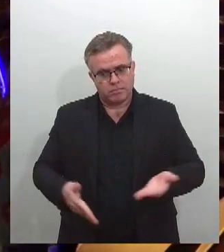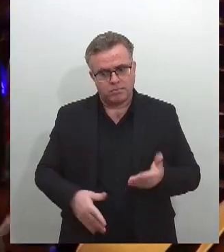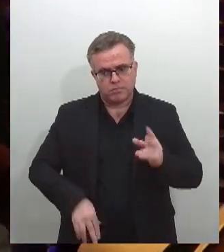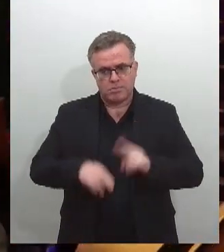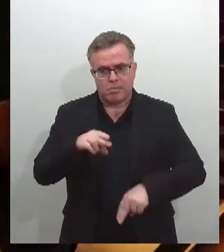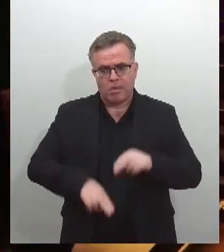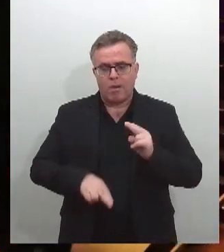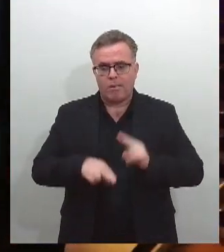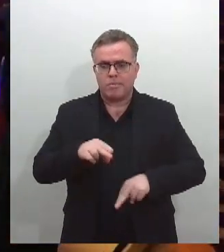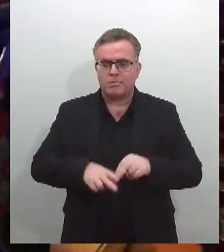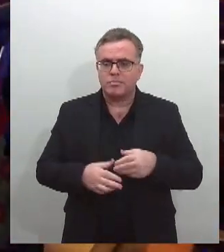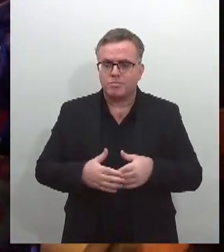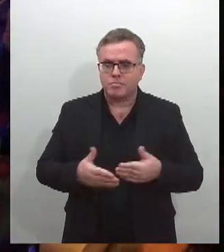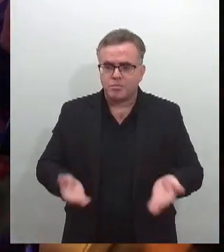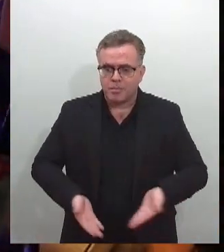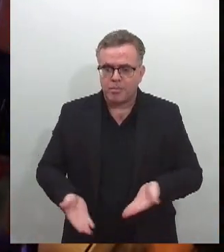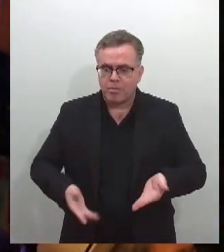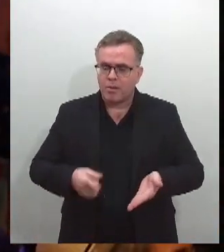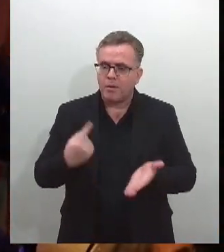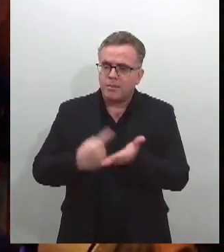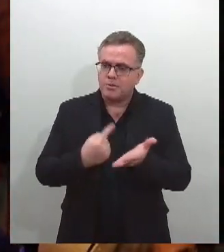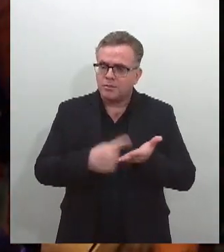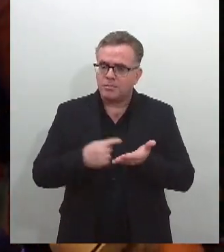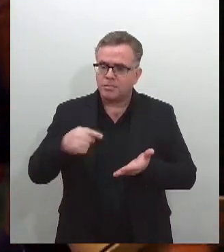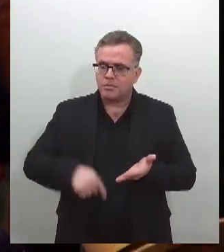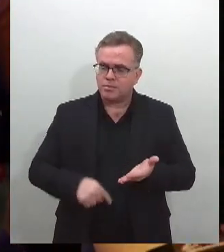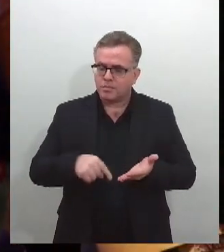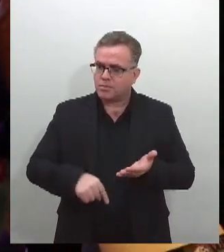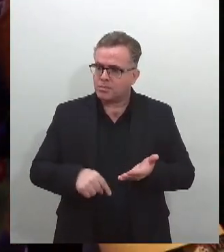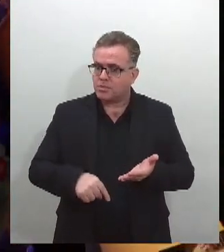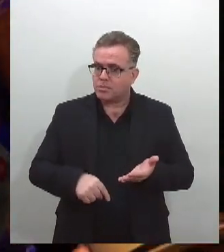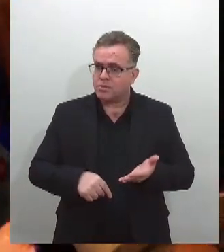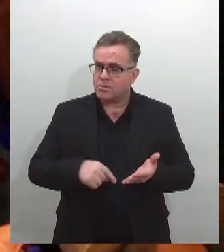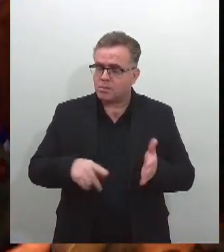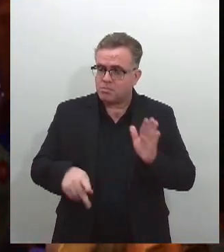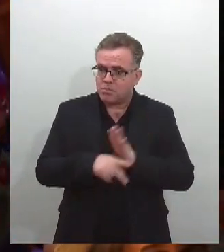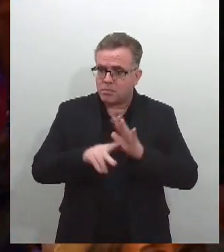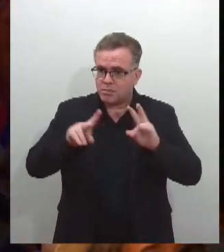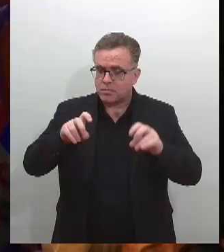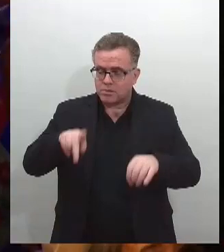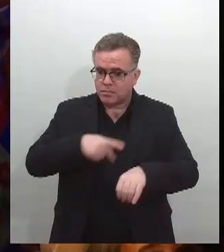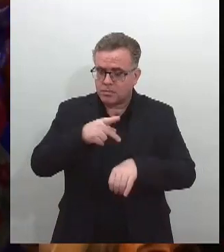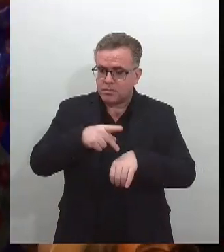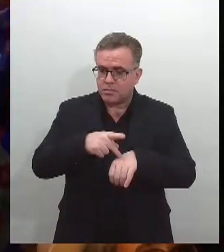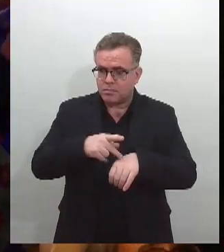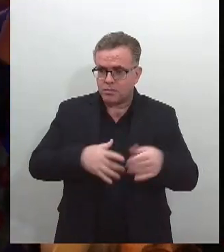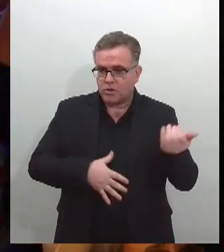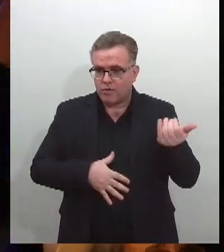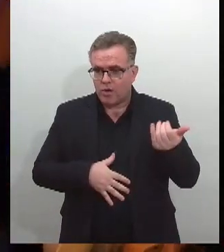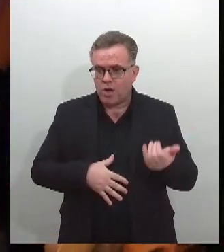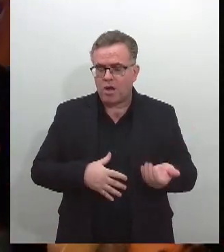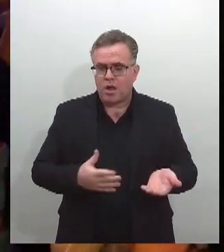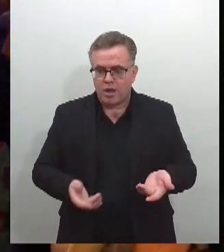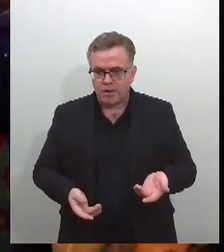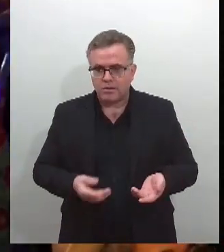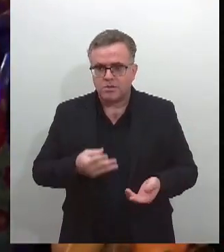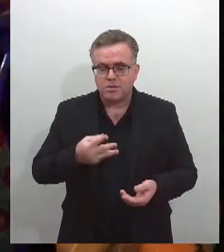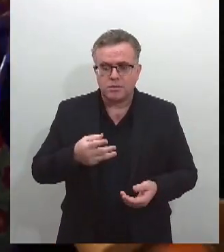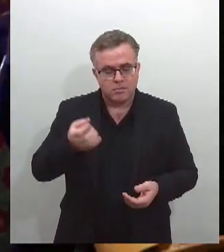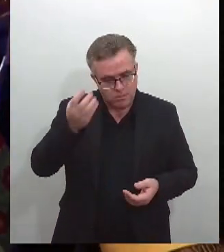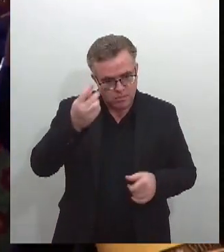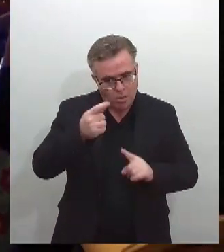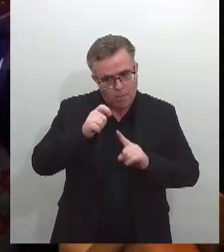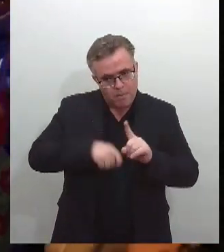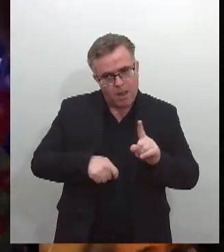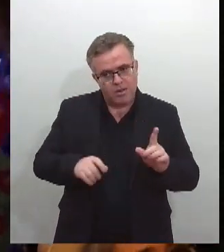gente está concretizando que Sergipe é o país do forró, isso é muito importante. Nós temos aí 30 dias de festa na Orla de Atalá, então é uma coisa muito boa, que